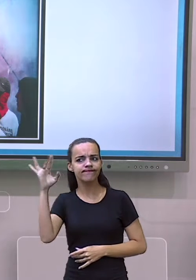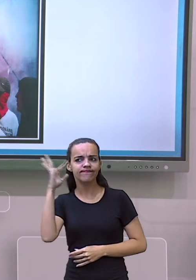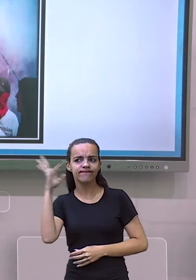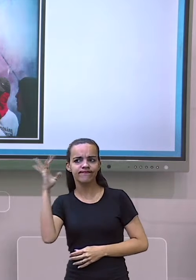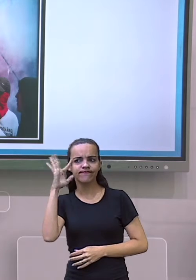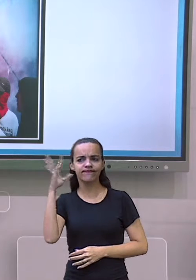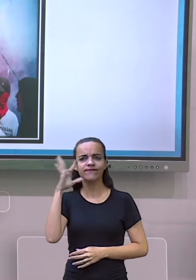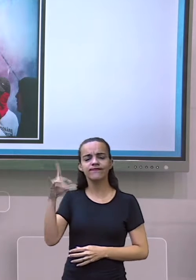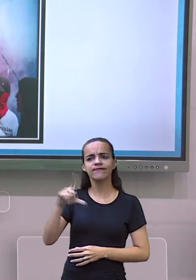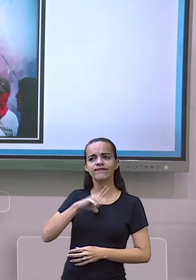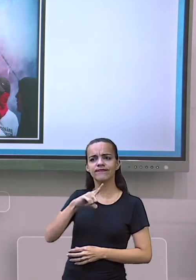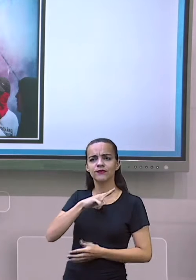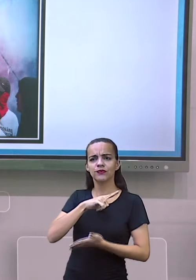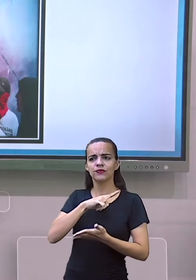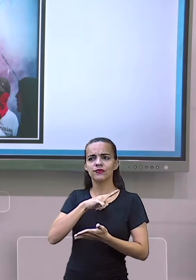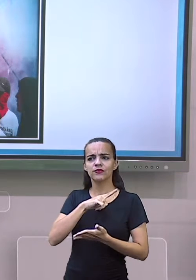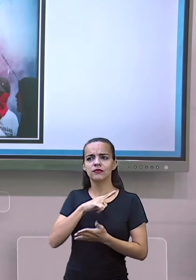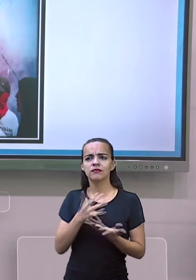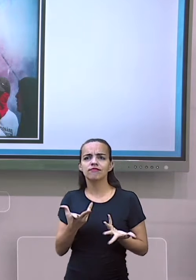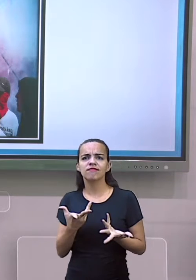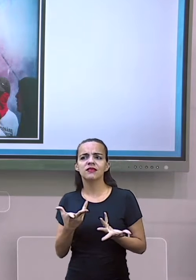numa reflexão que